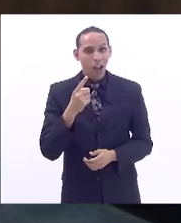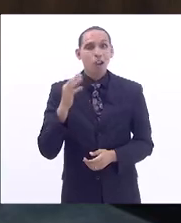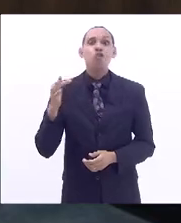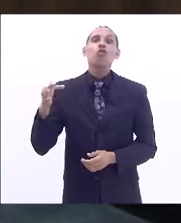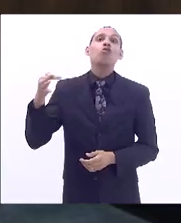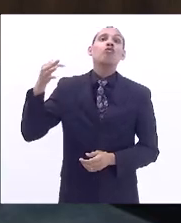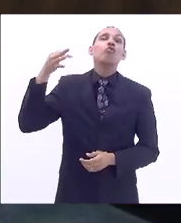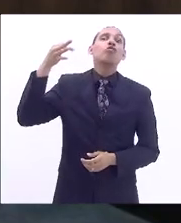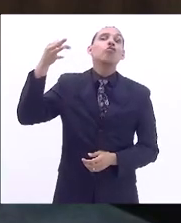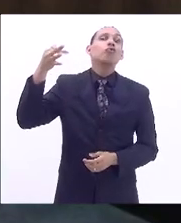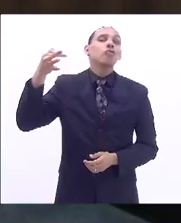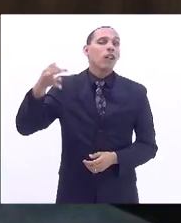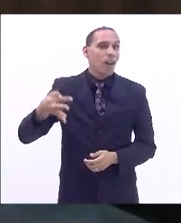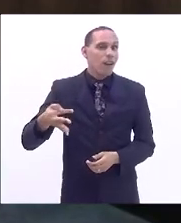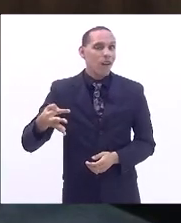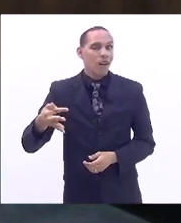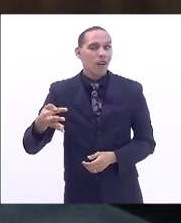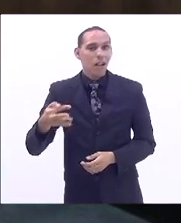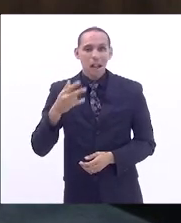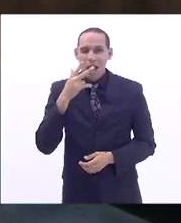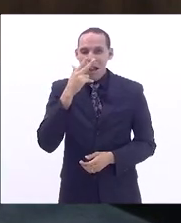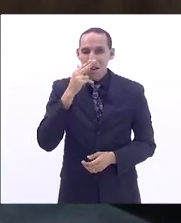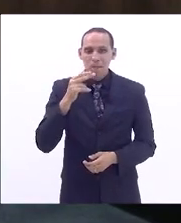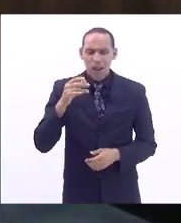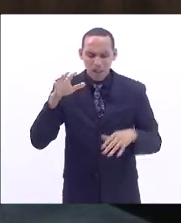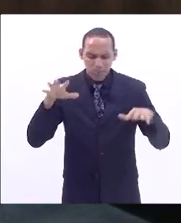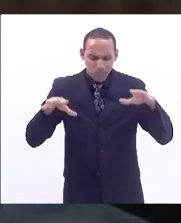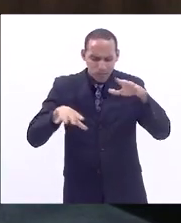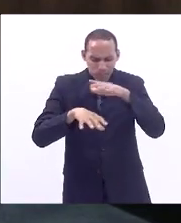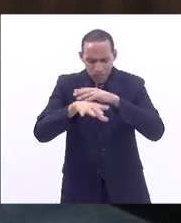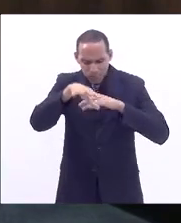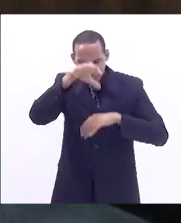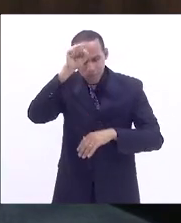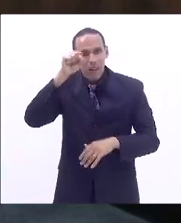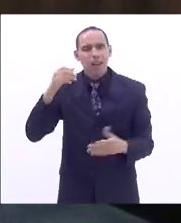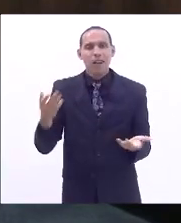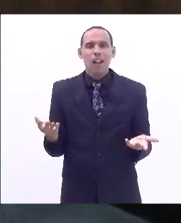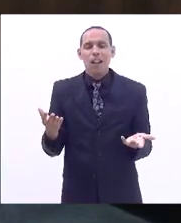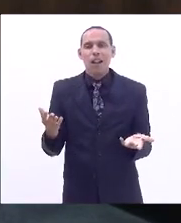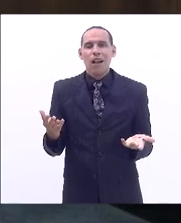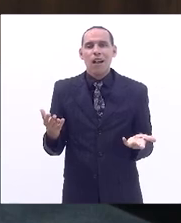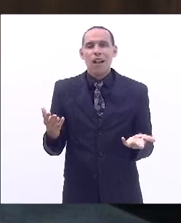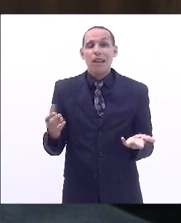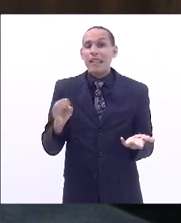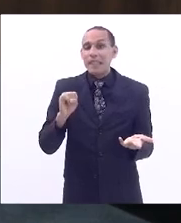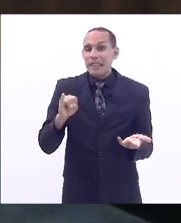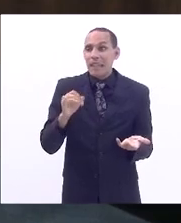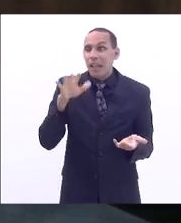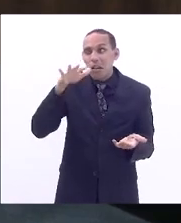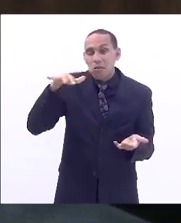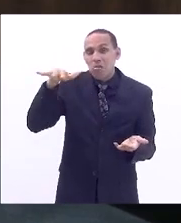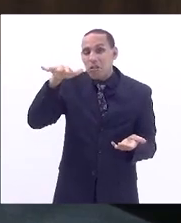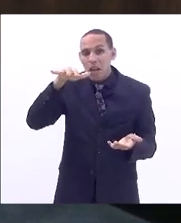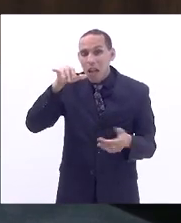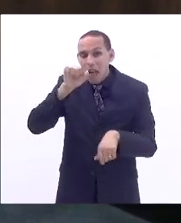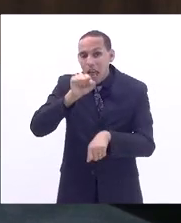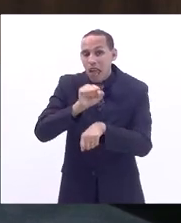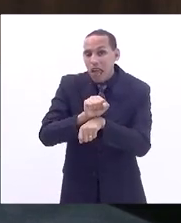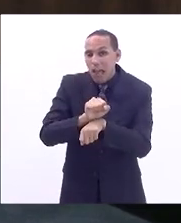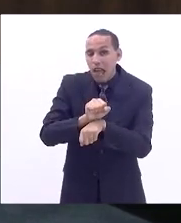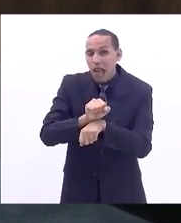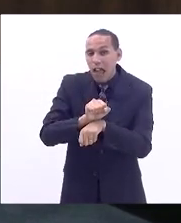futuro coisa do Futuro logia caso a categoria resolva pela